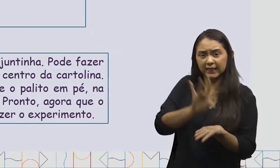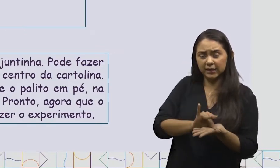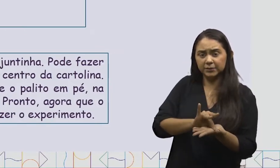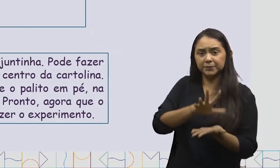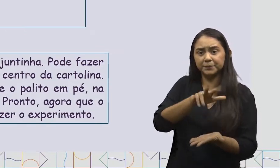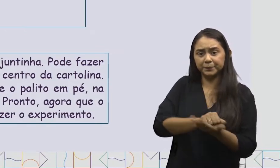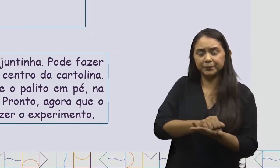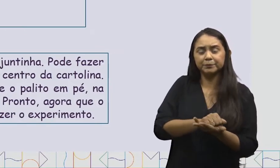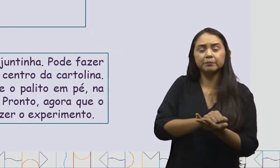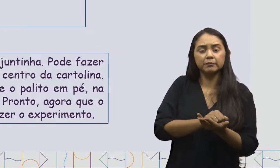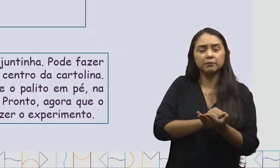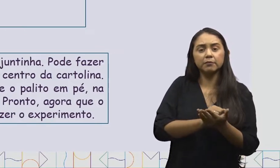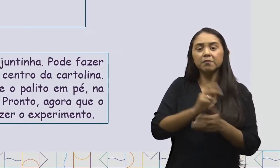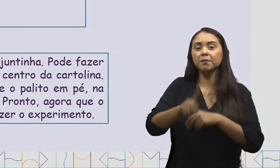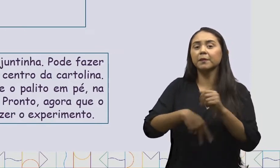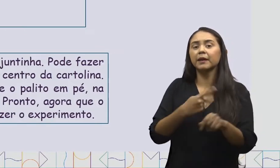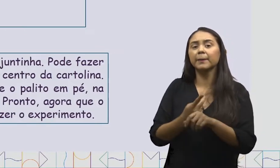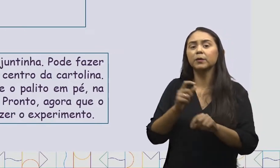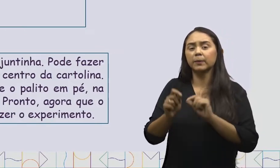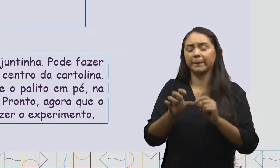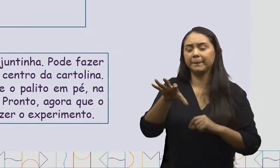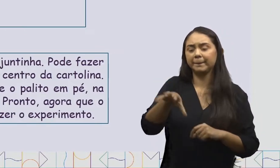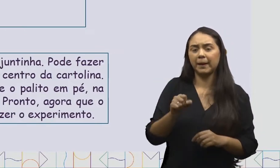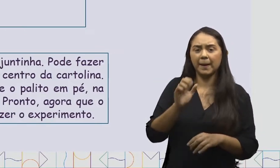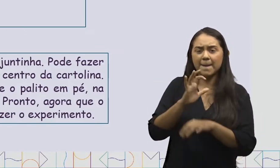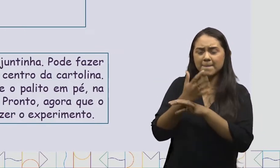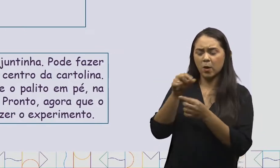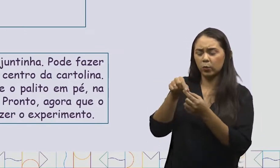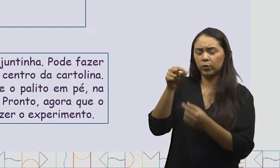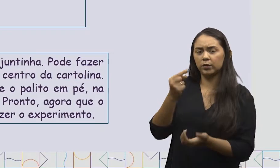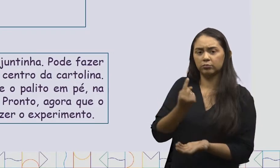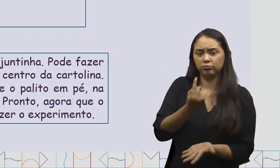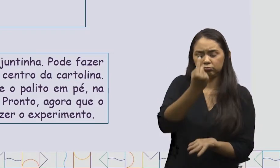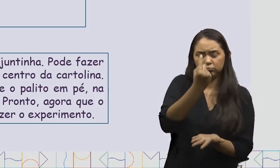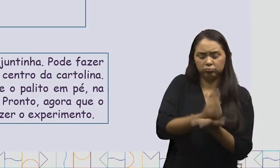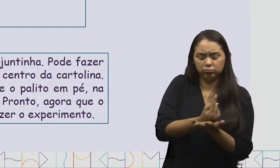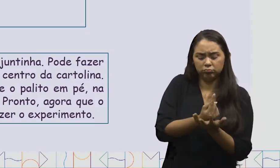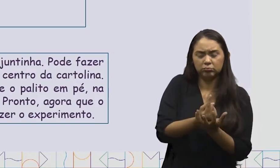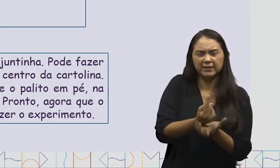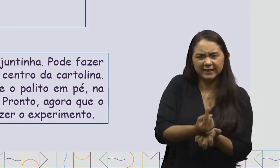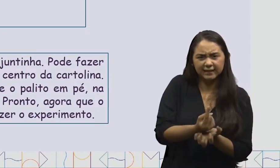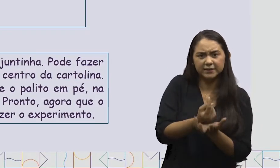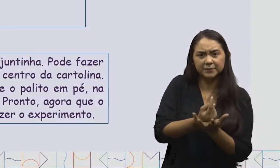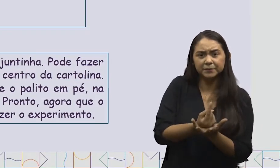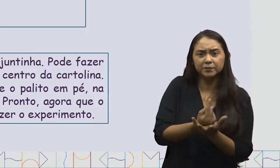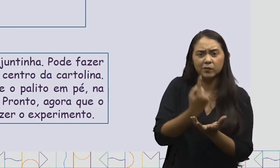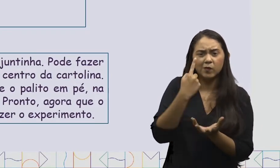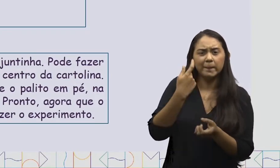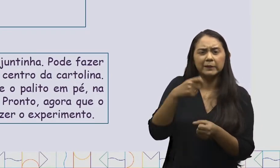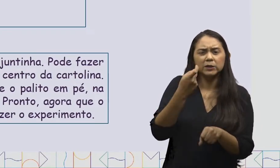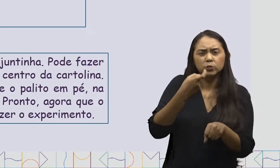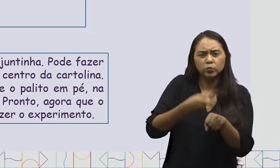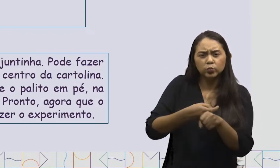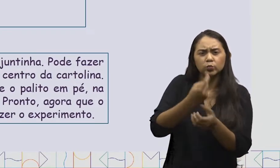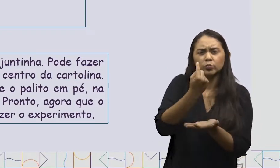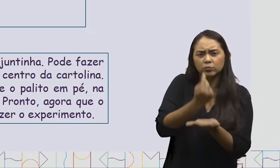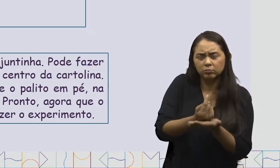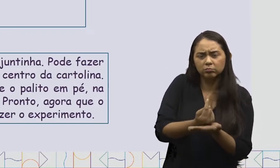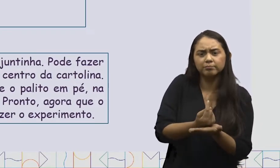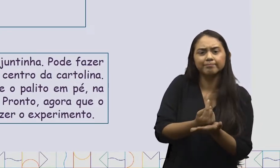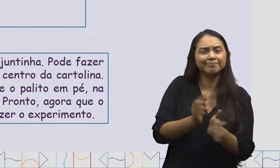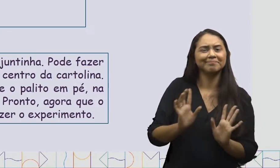fixa. Em seguida, coloque o palito em pé, na massinha. Certifique de que ele esteja bem